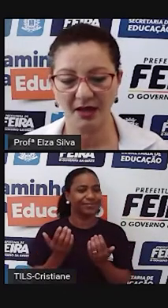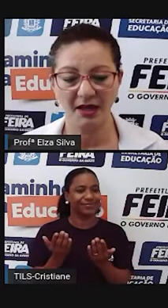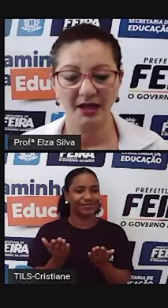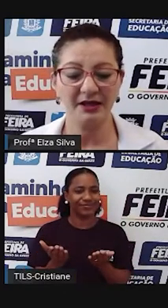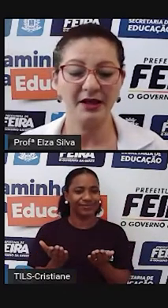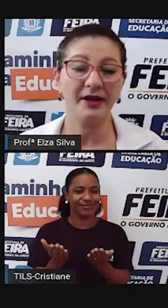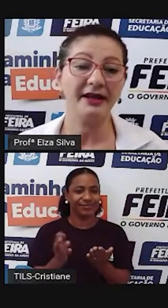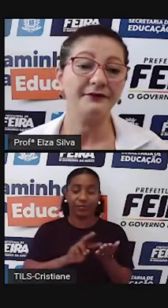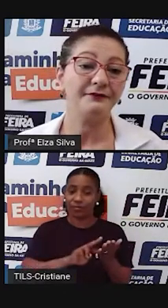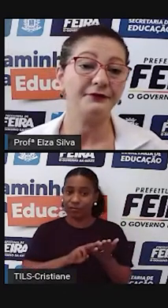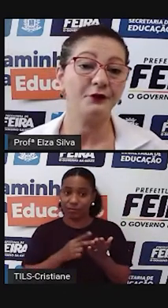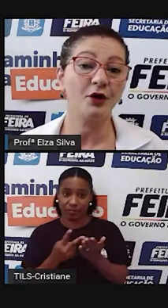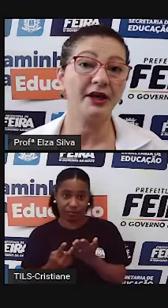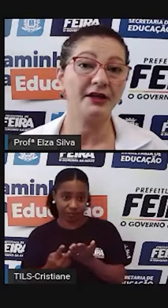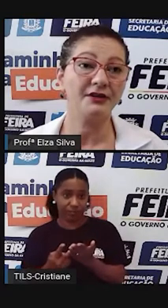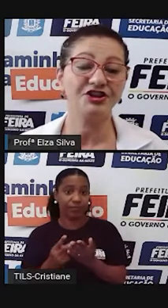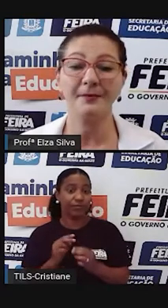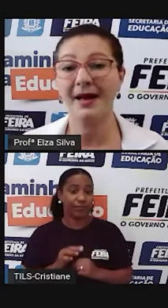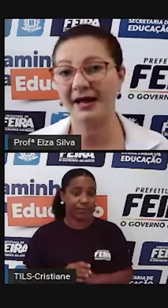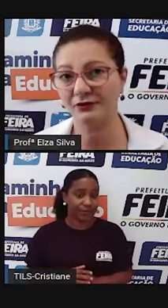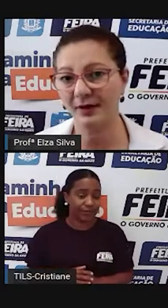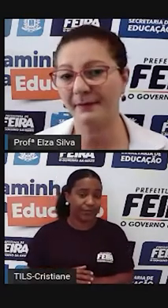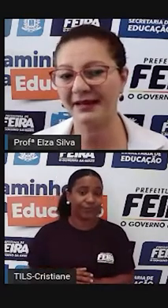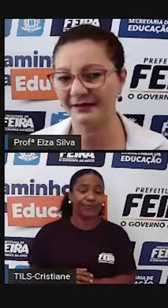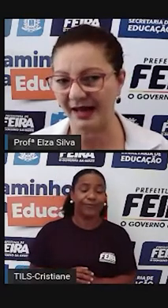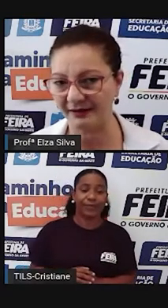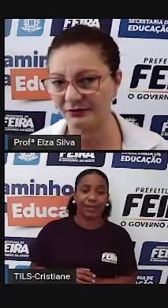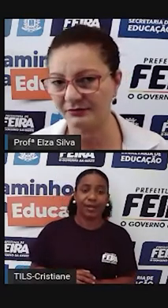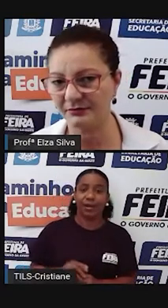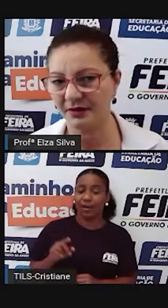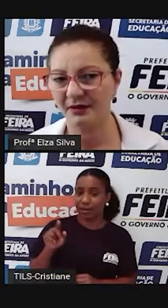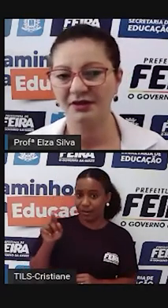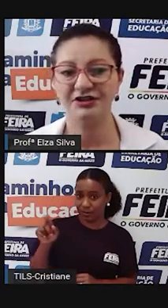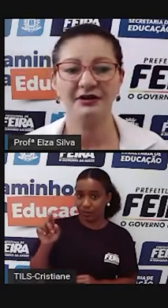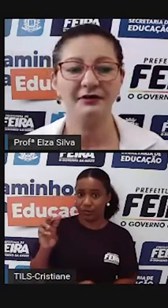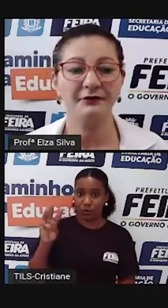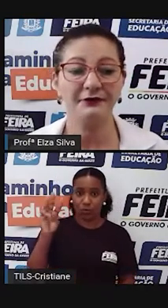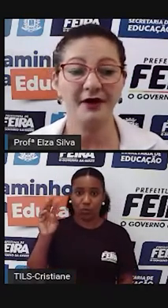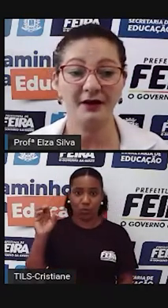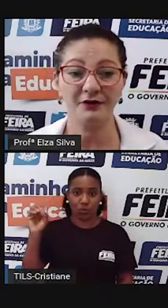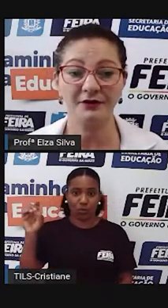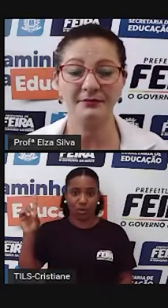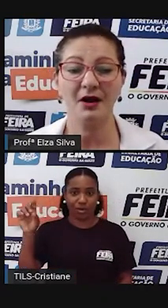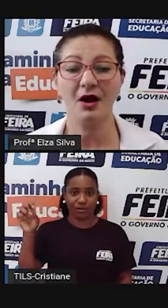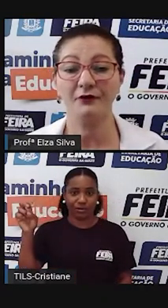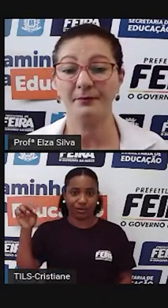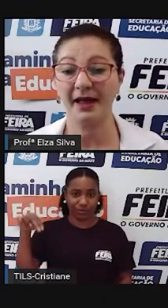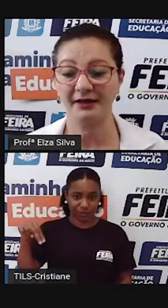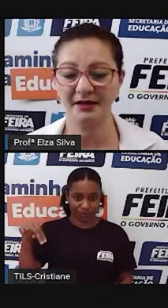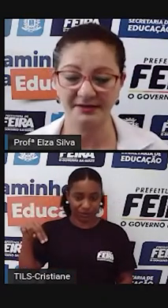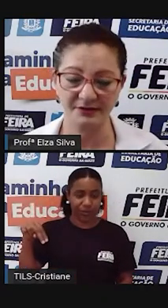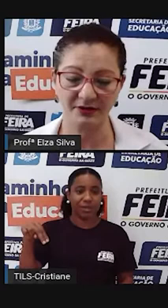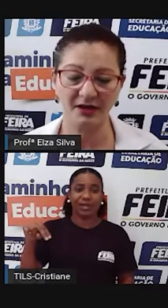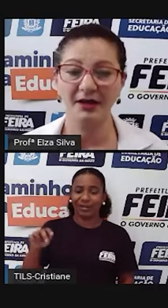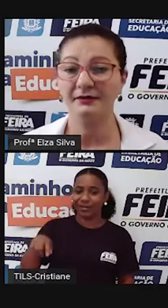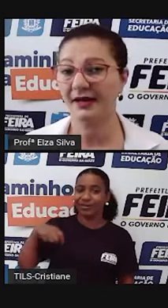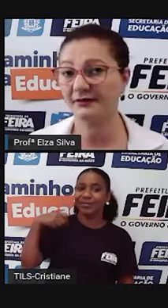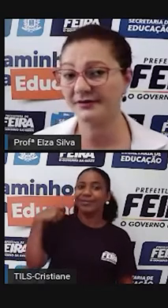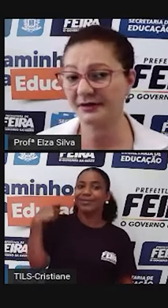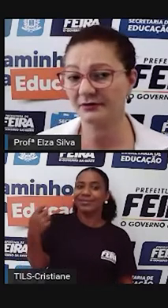history. Então, ele foi chamado, apelidado, de father of black